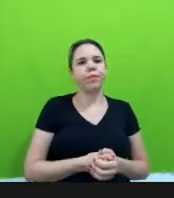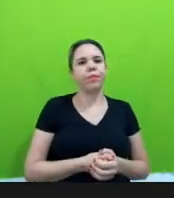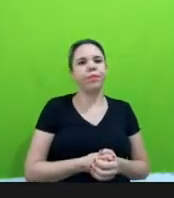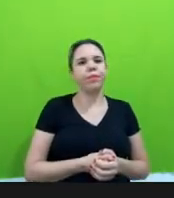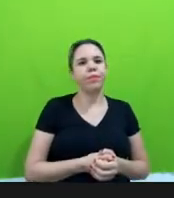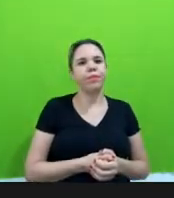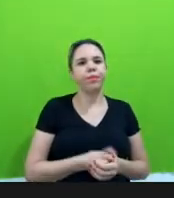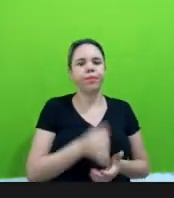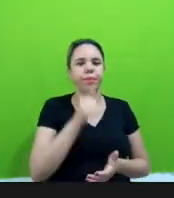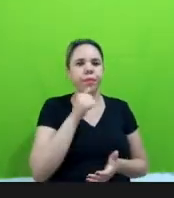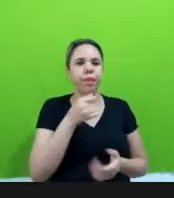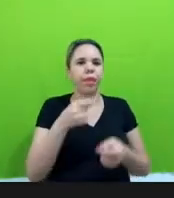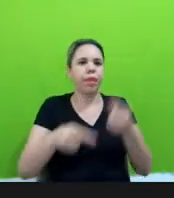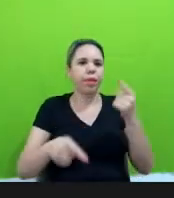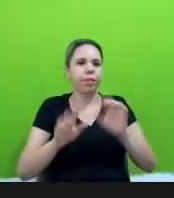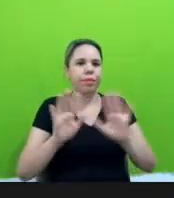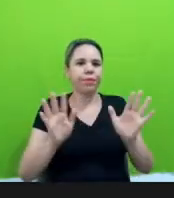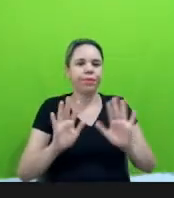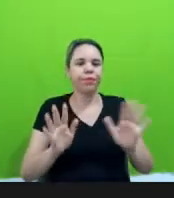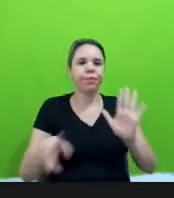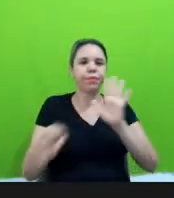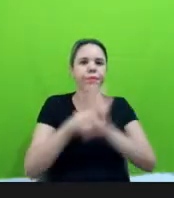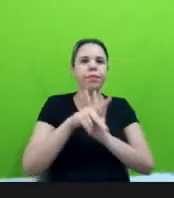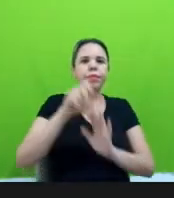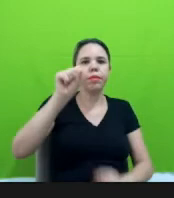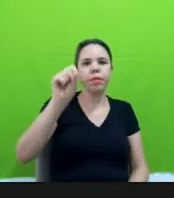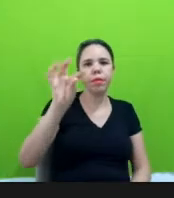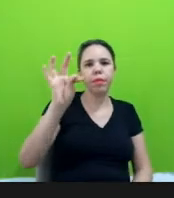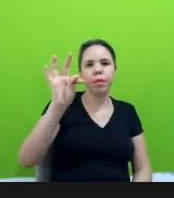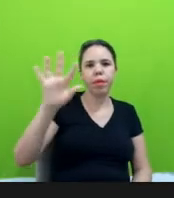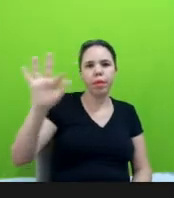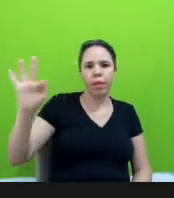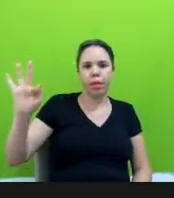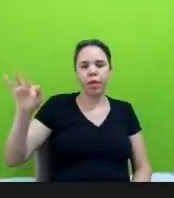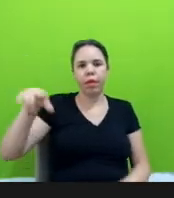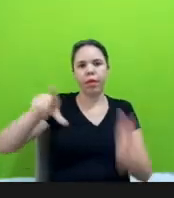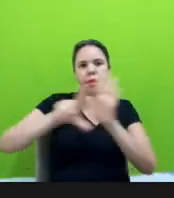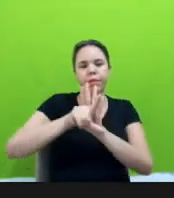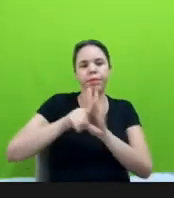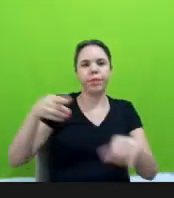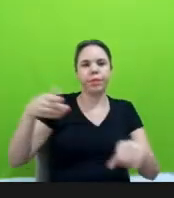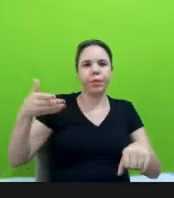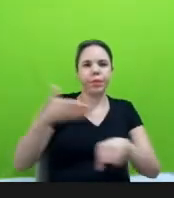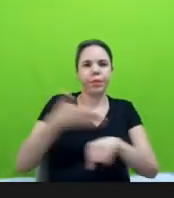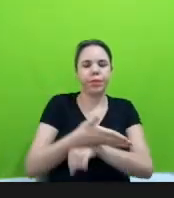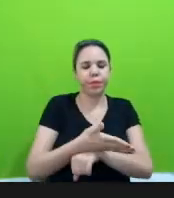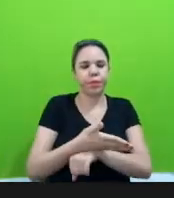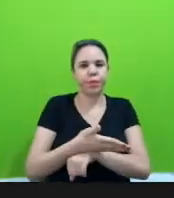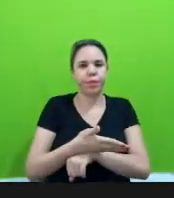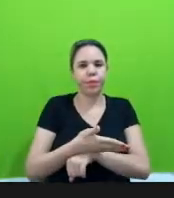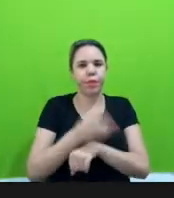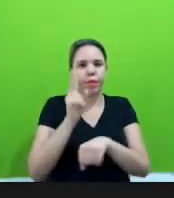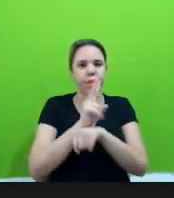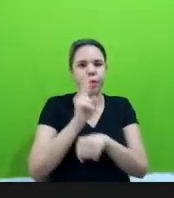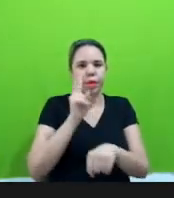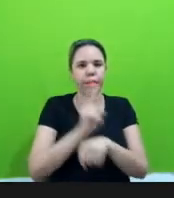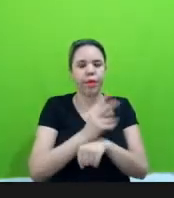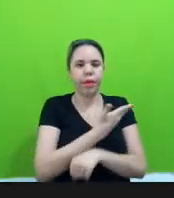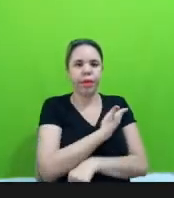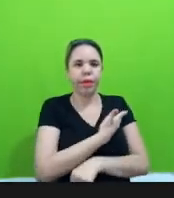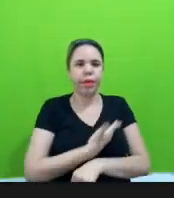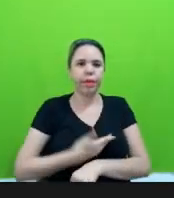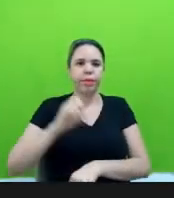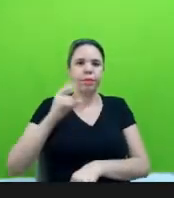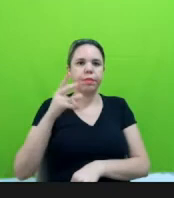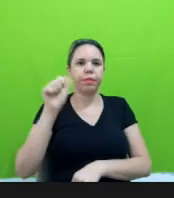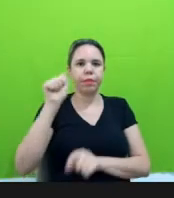informação equivocada, que o próprio STF ele já fala, né? Que a lei de acesso, ela serve para proteger o Estado ou a